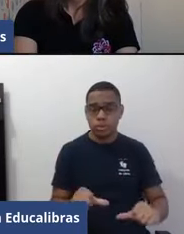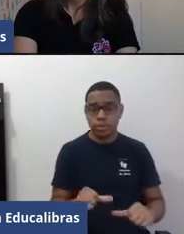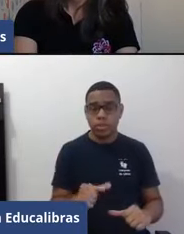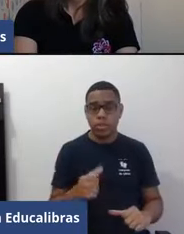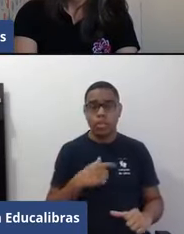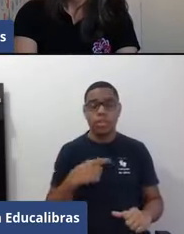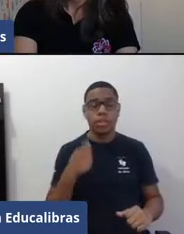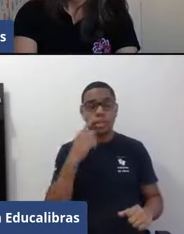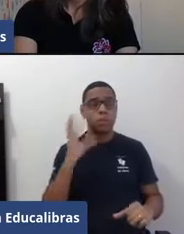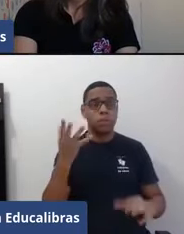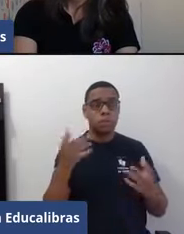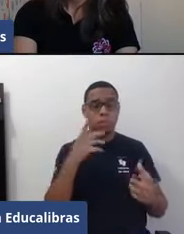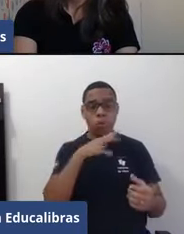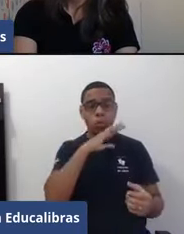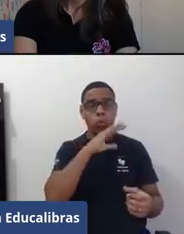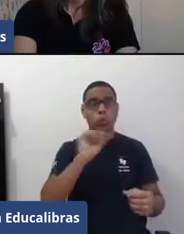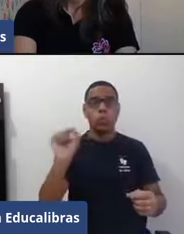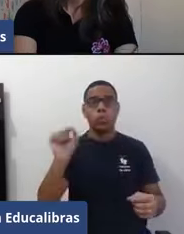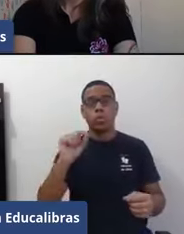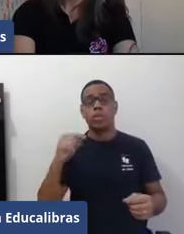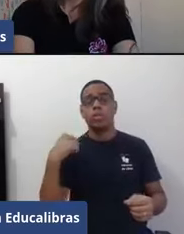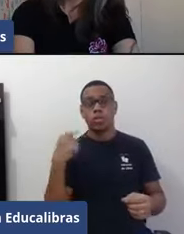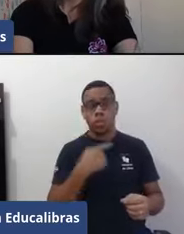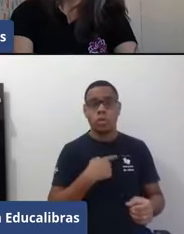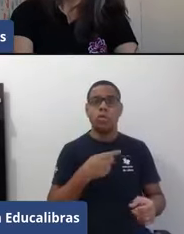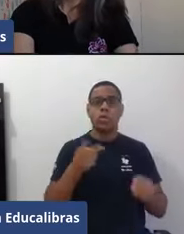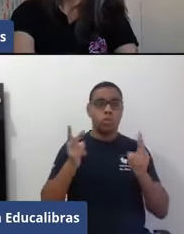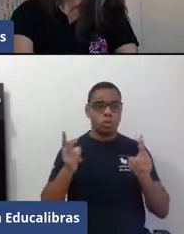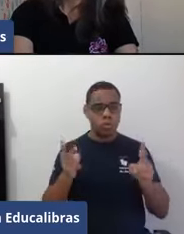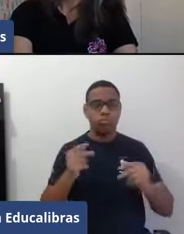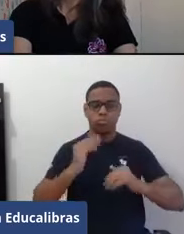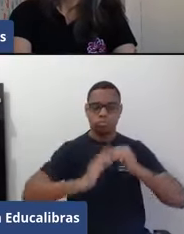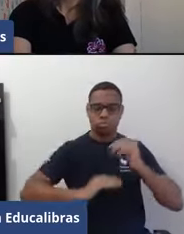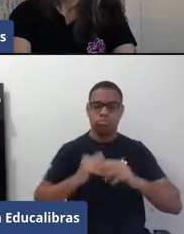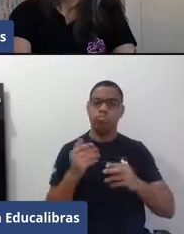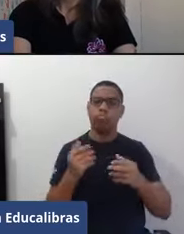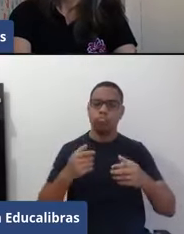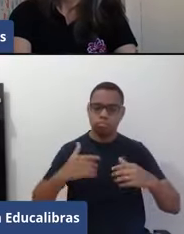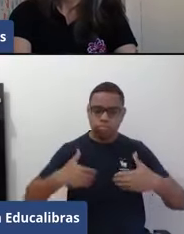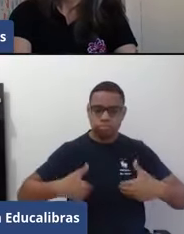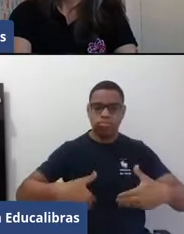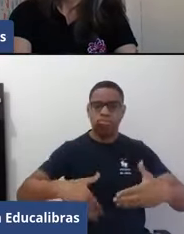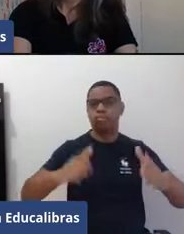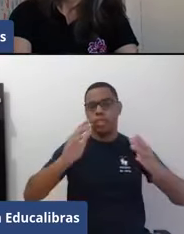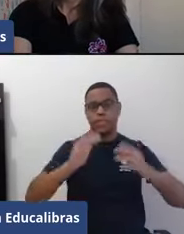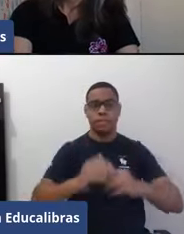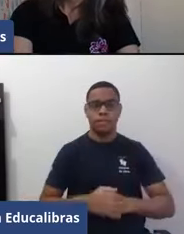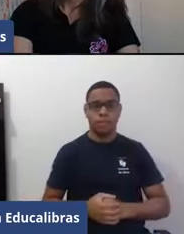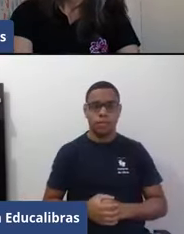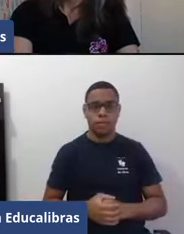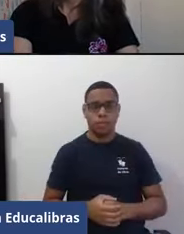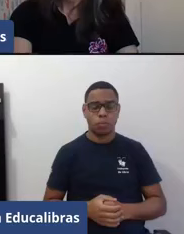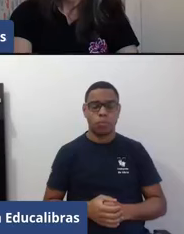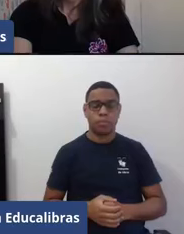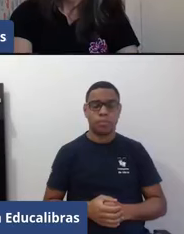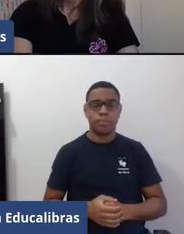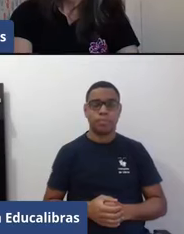de forma muito ruim. Temos que colocar em prática tudo isso que nós falamos lá